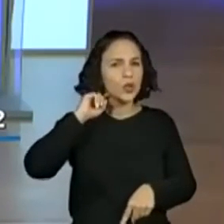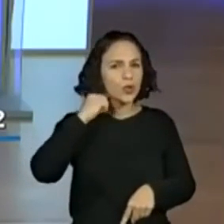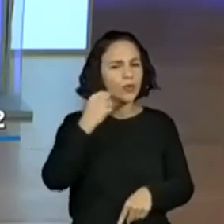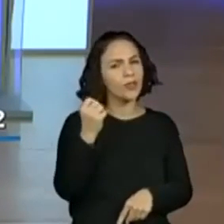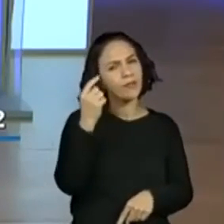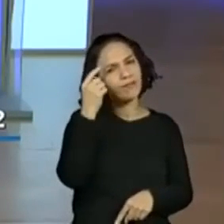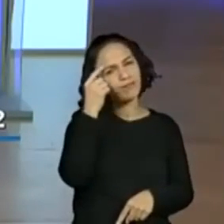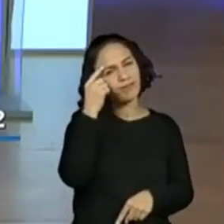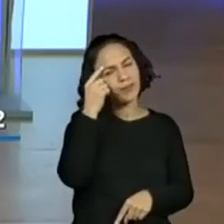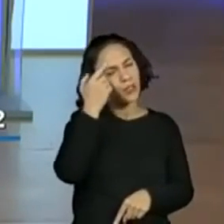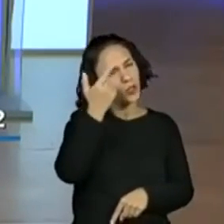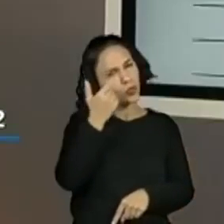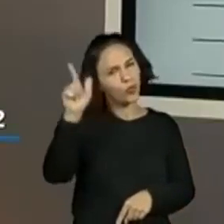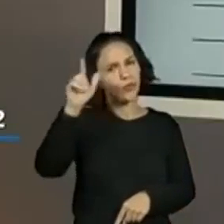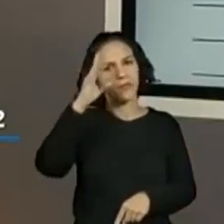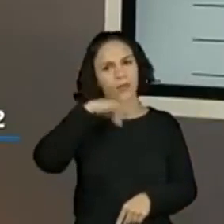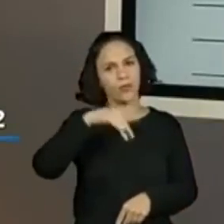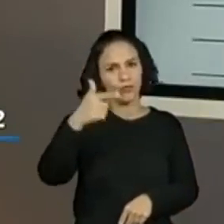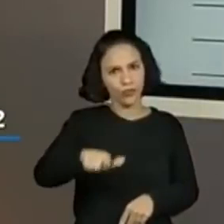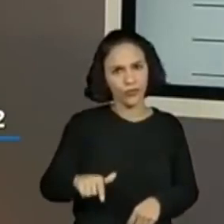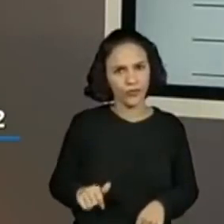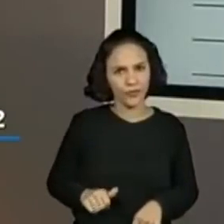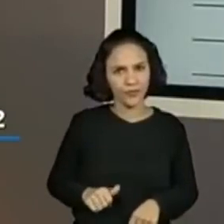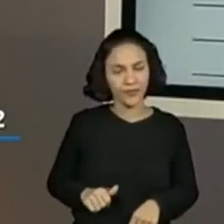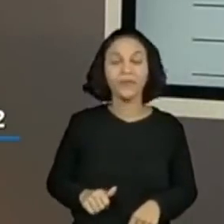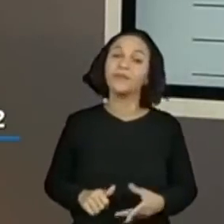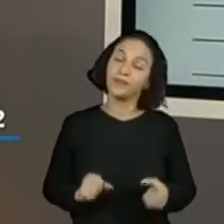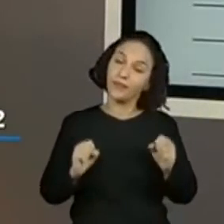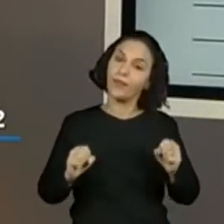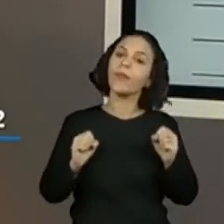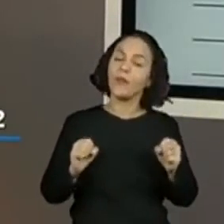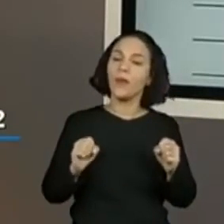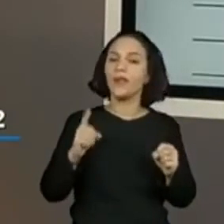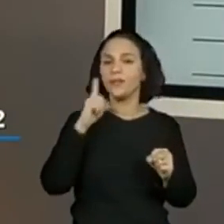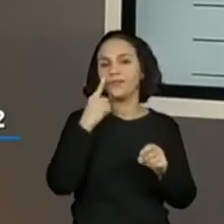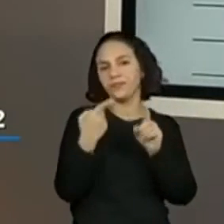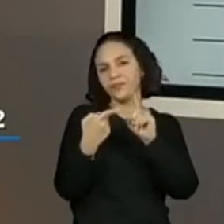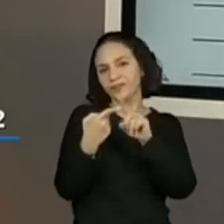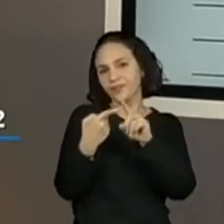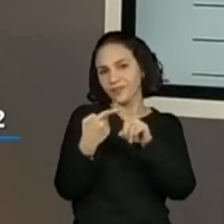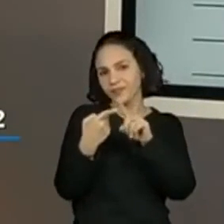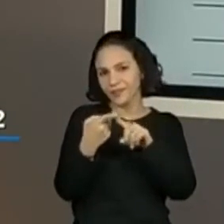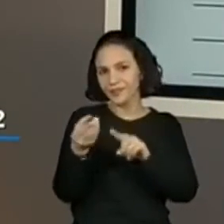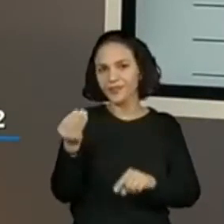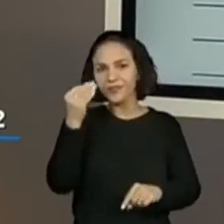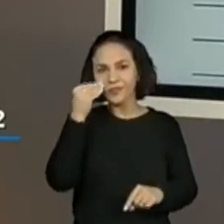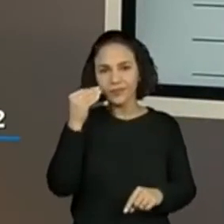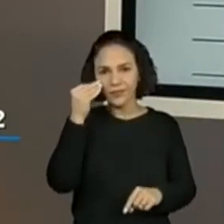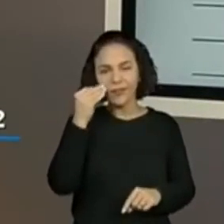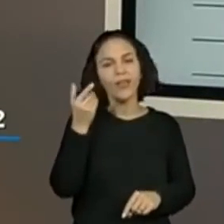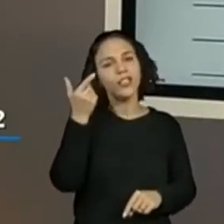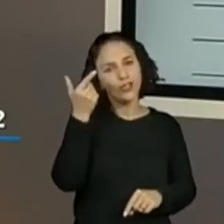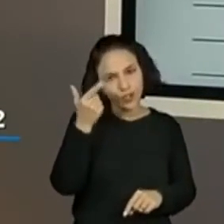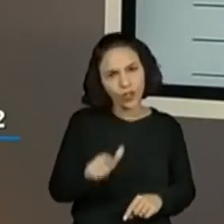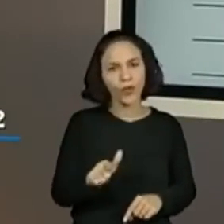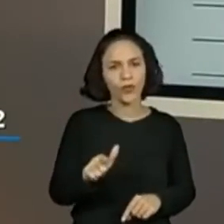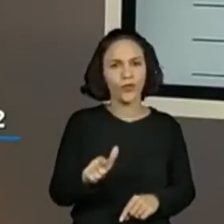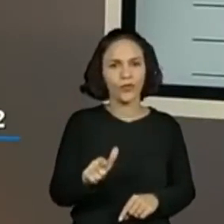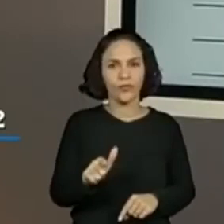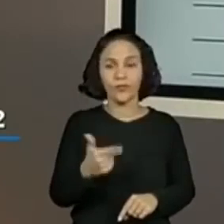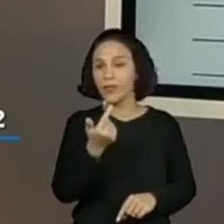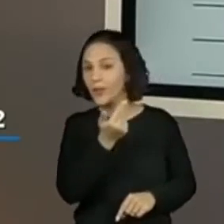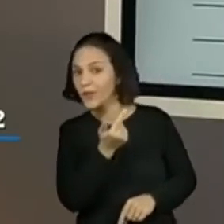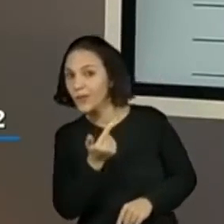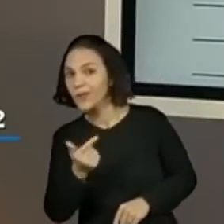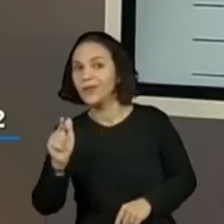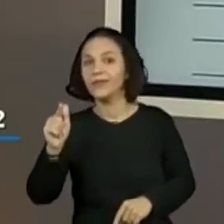plano. Pode ser, turminha? Então, olha lá, então, uma possibilidade é ele tentar outro plano, tá vendo?